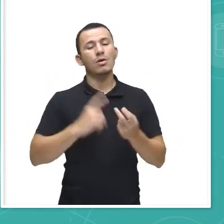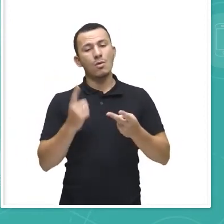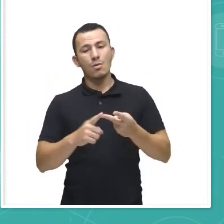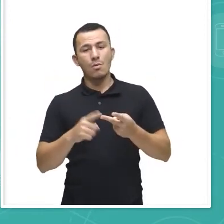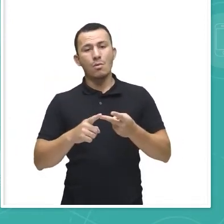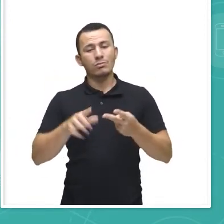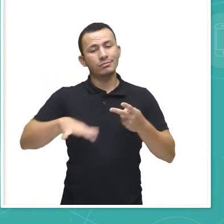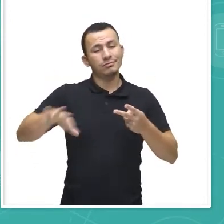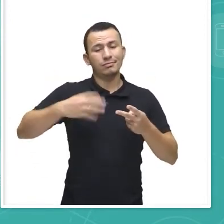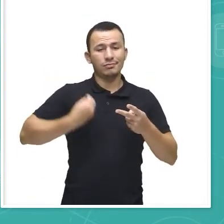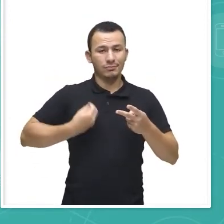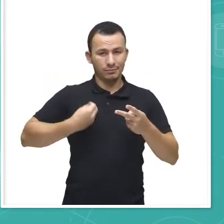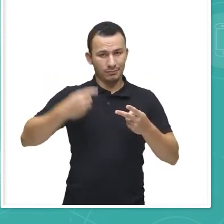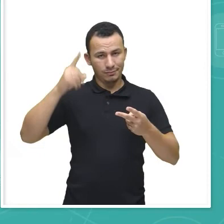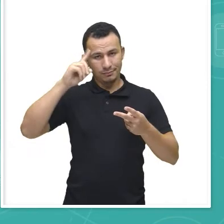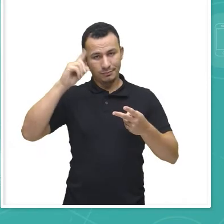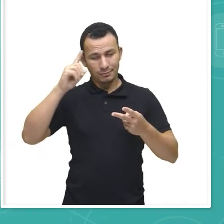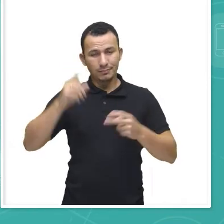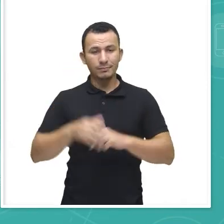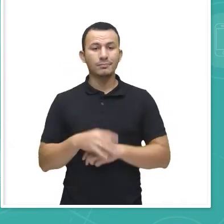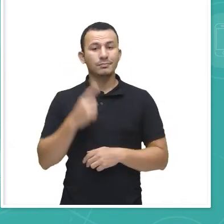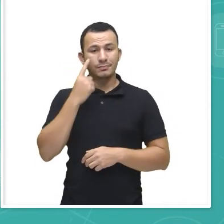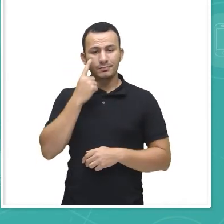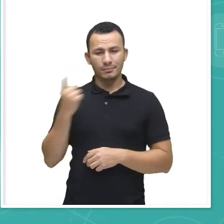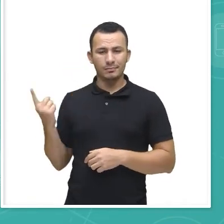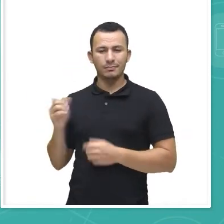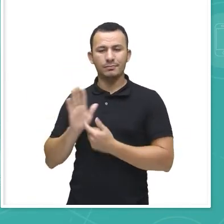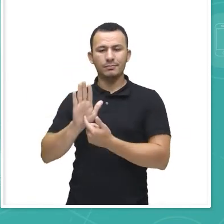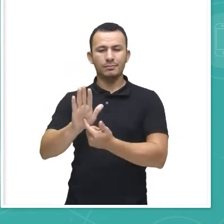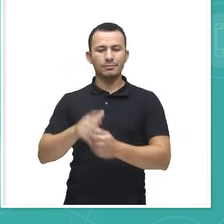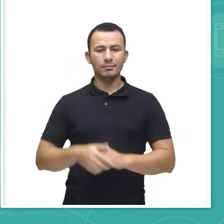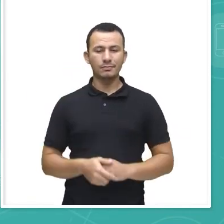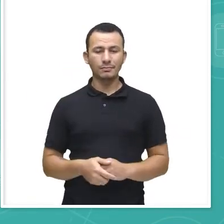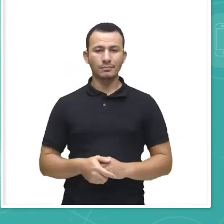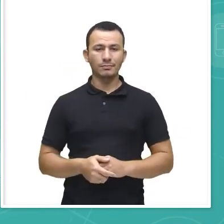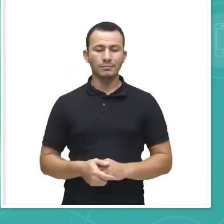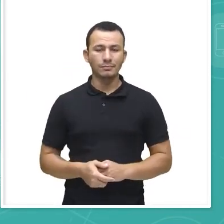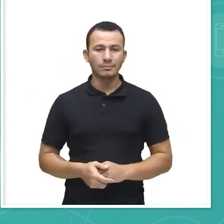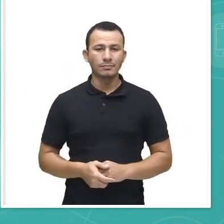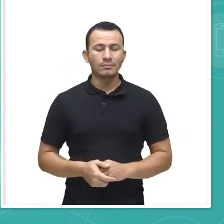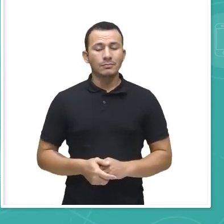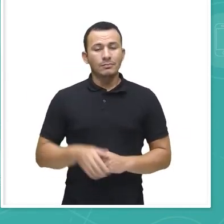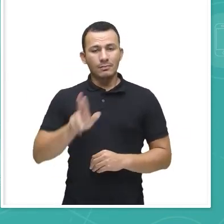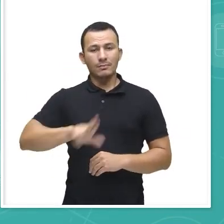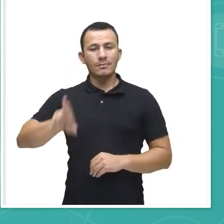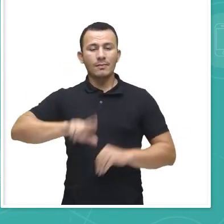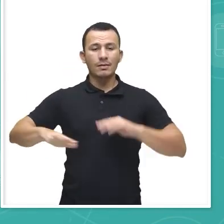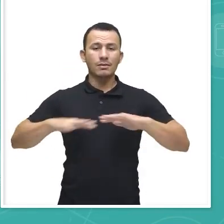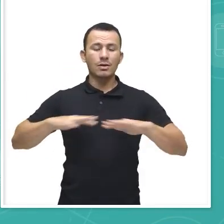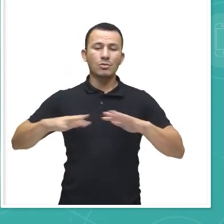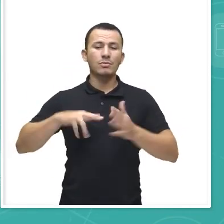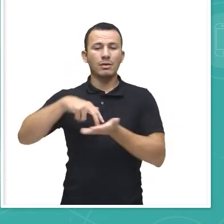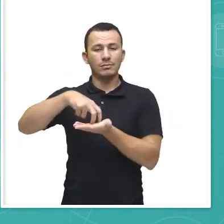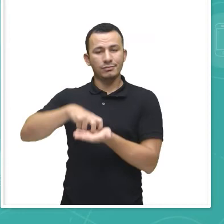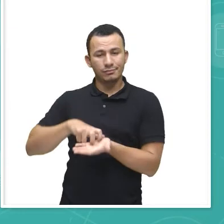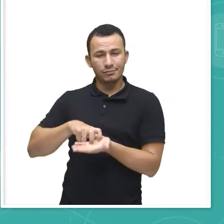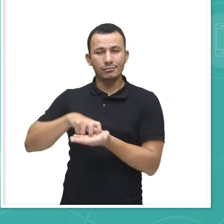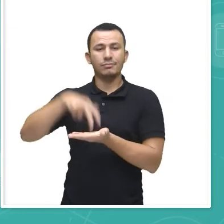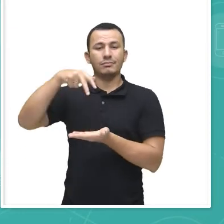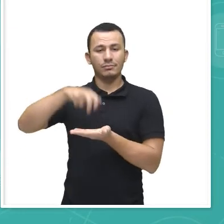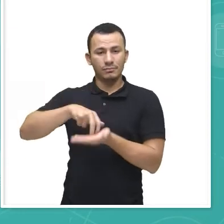tá bom? Observem aqui na cartela que eu vou mostrar para vocês. Ele utiliza movimentos de agachar,